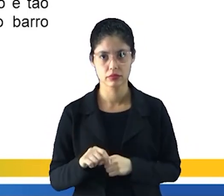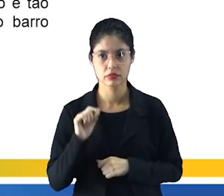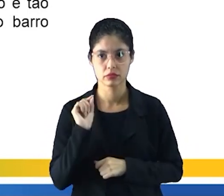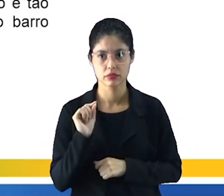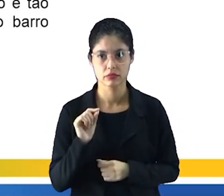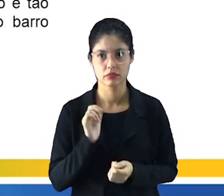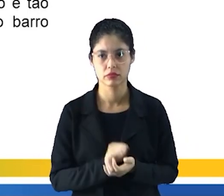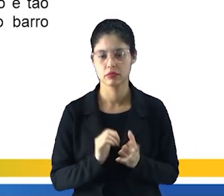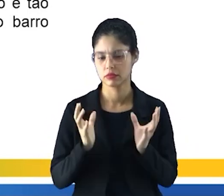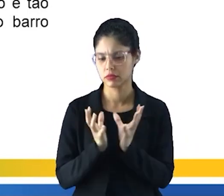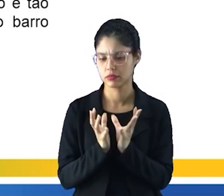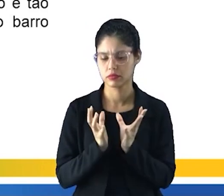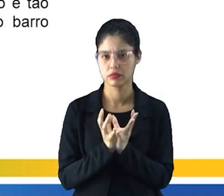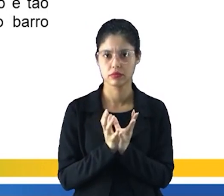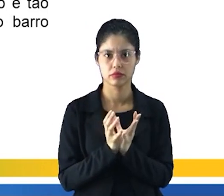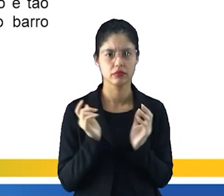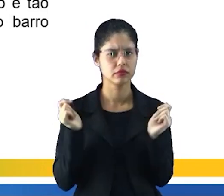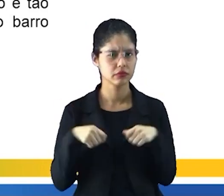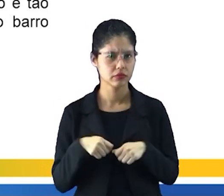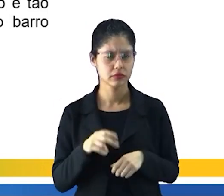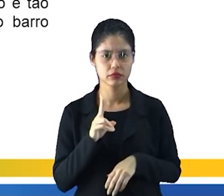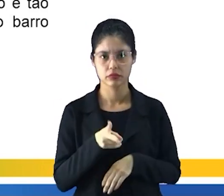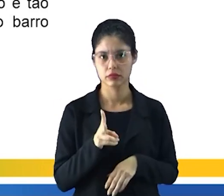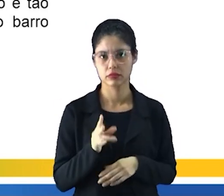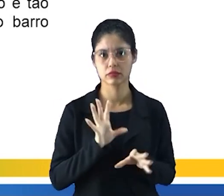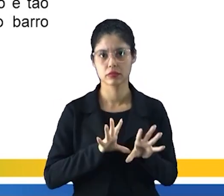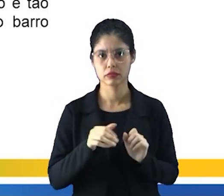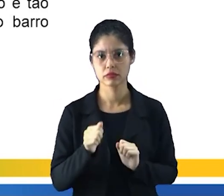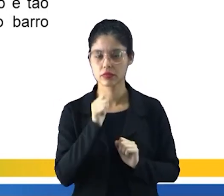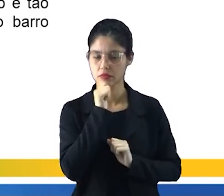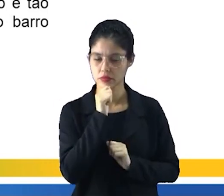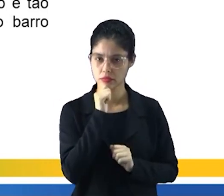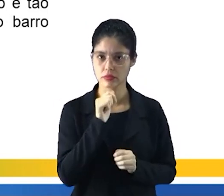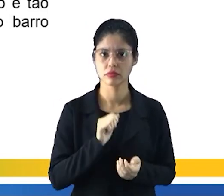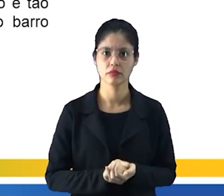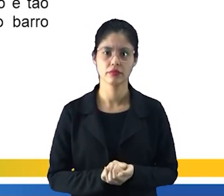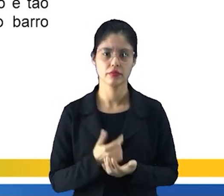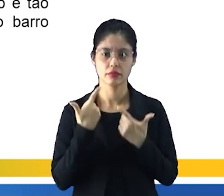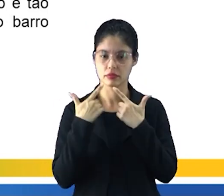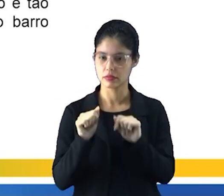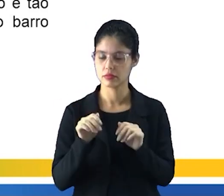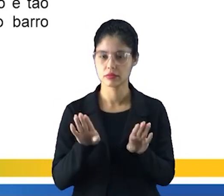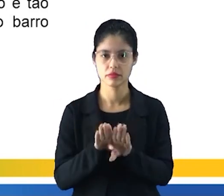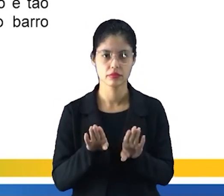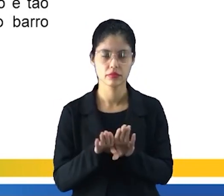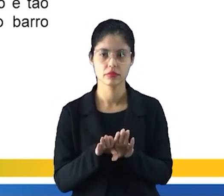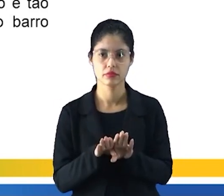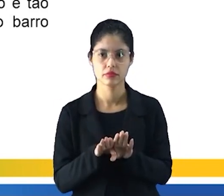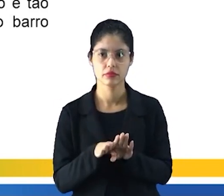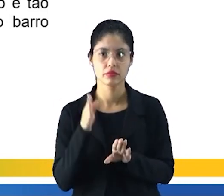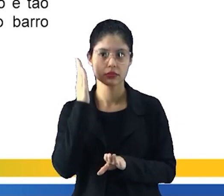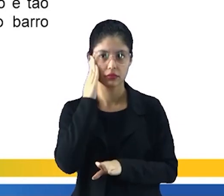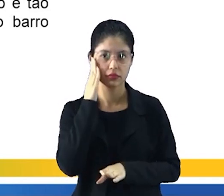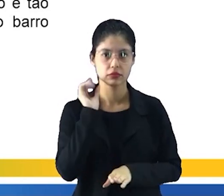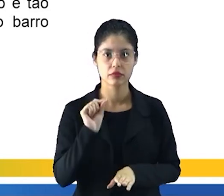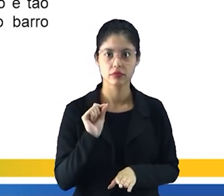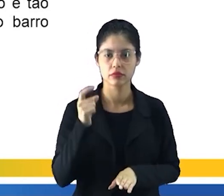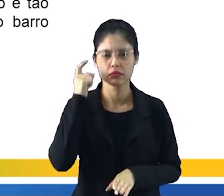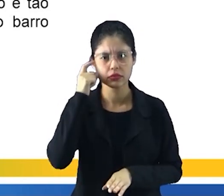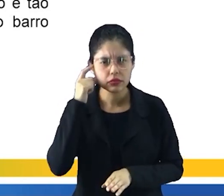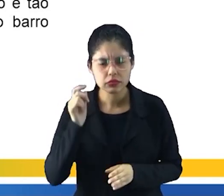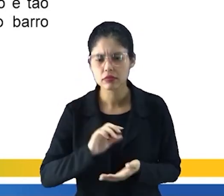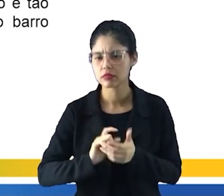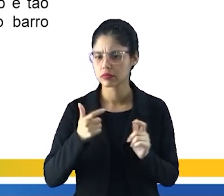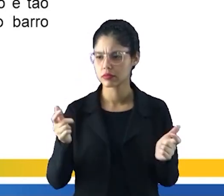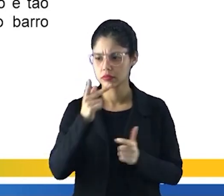uma adesão coletiva, pois as novas formas linguísticas só serão incorporadas se forem capazes de ser compreendidas mentalmente